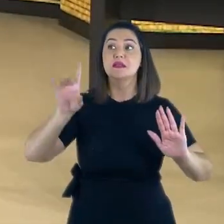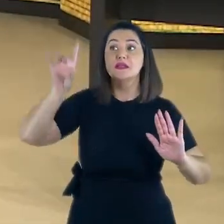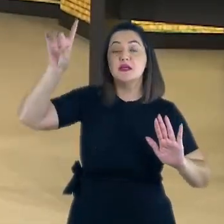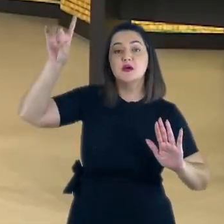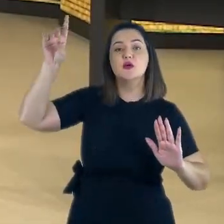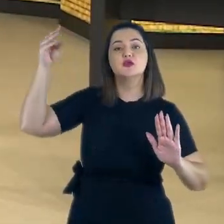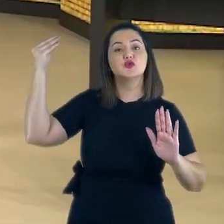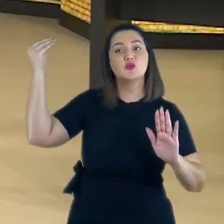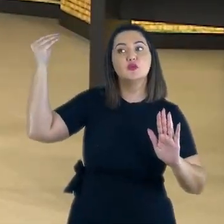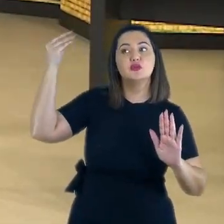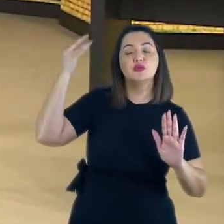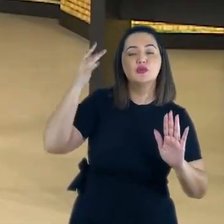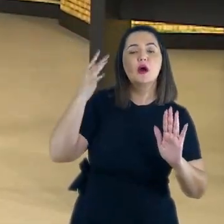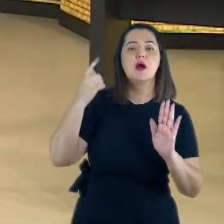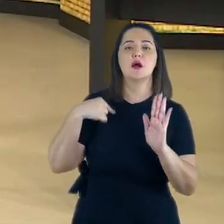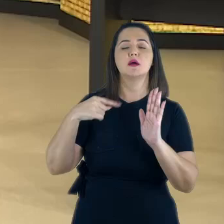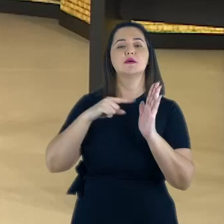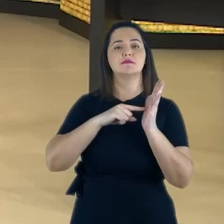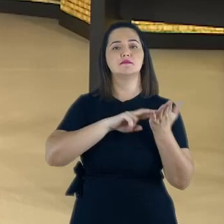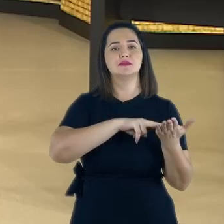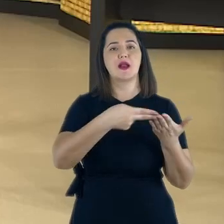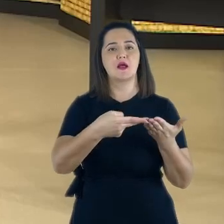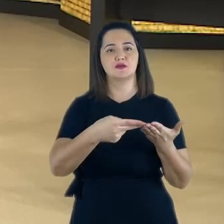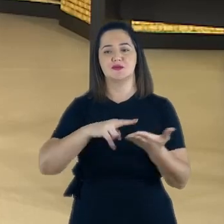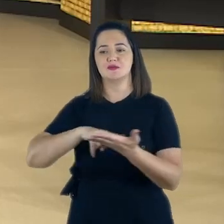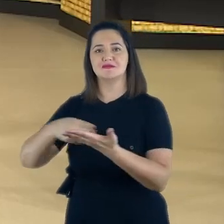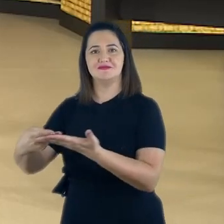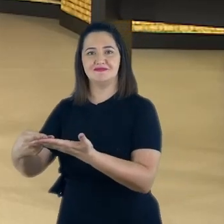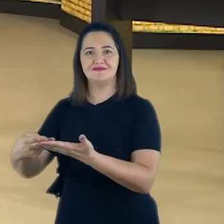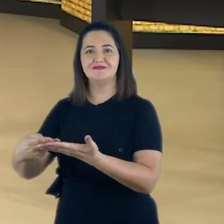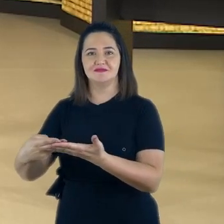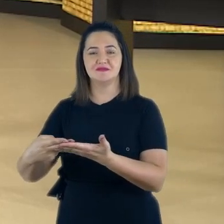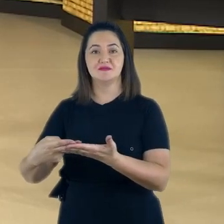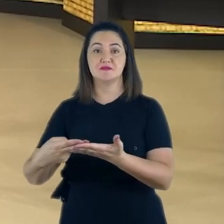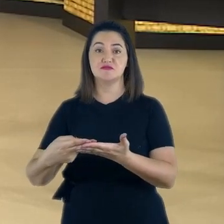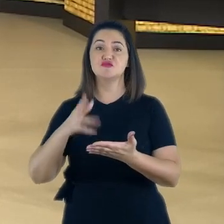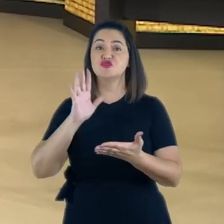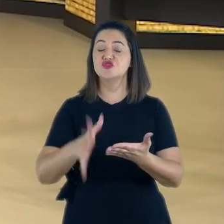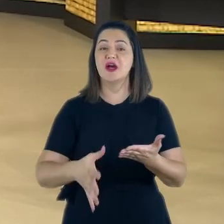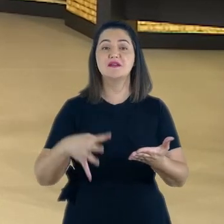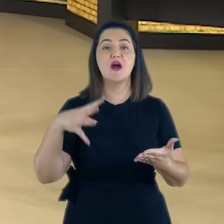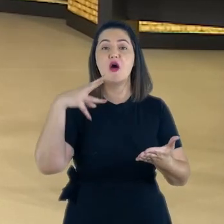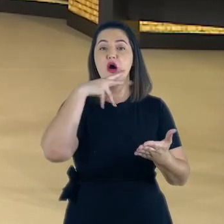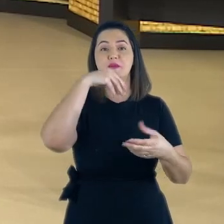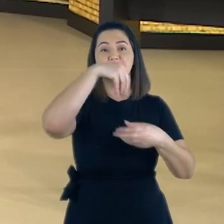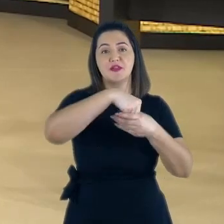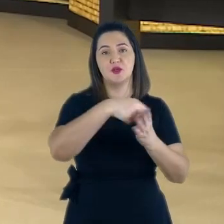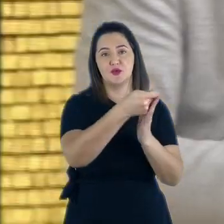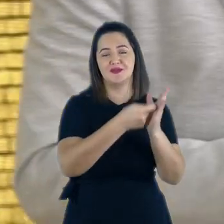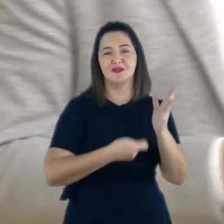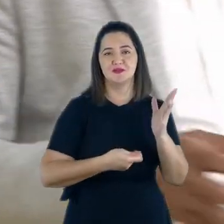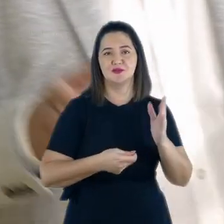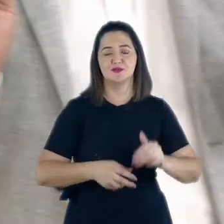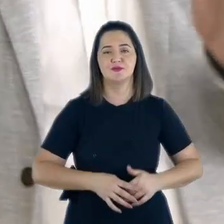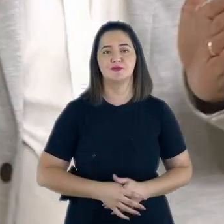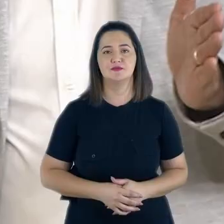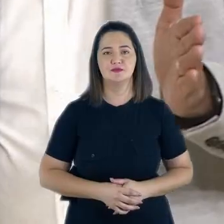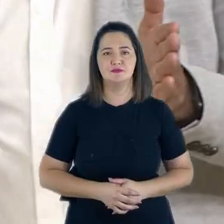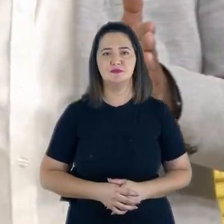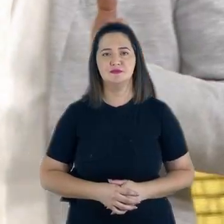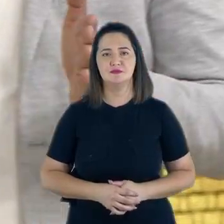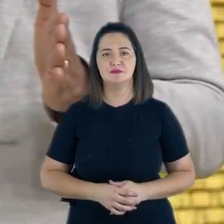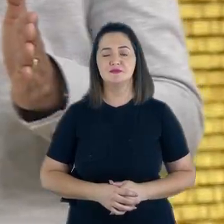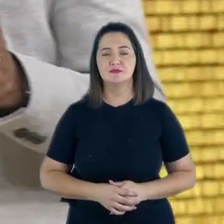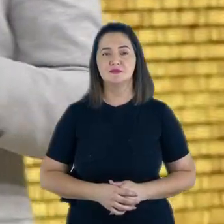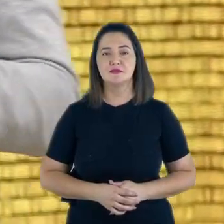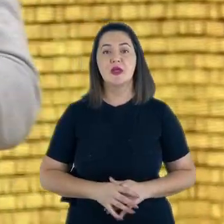no texto apocalíptico, porque o princípio já estaria ali implícito, ou seja, subjacente. As